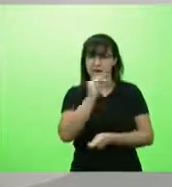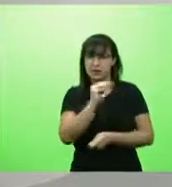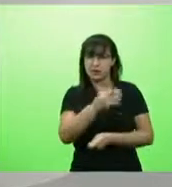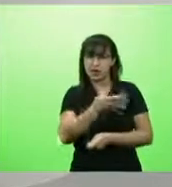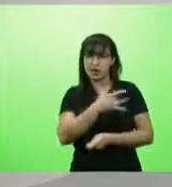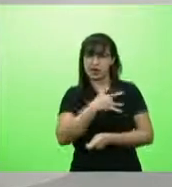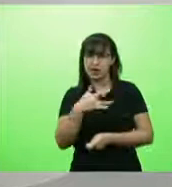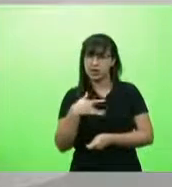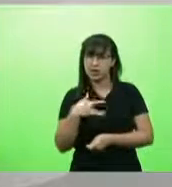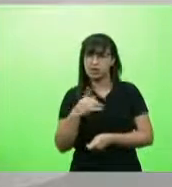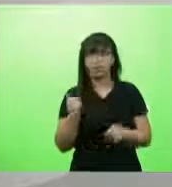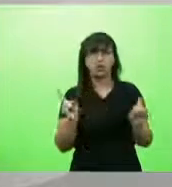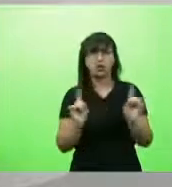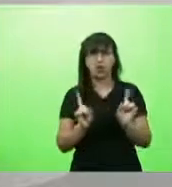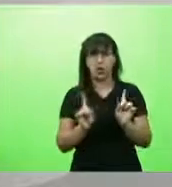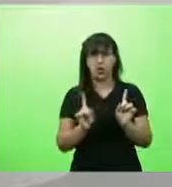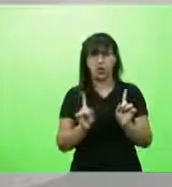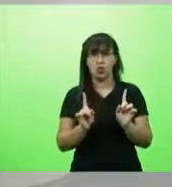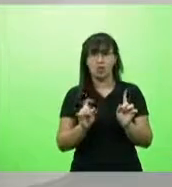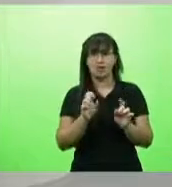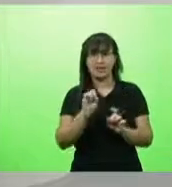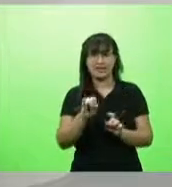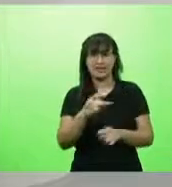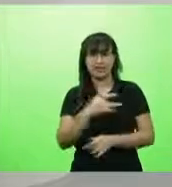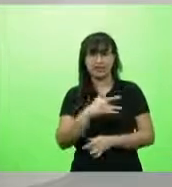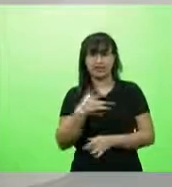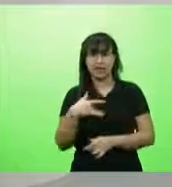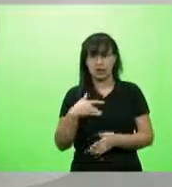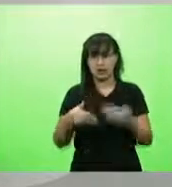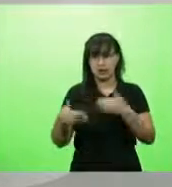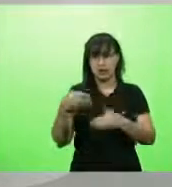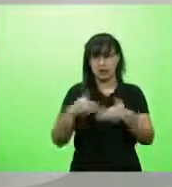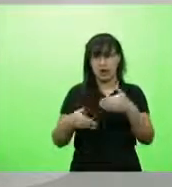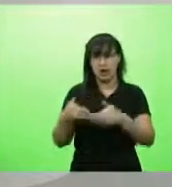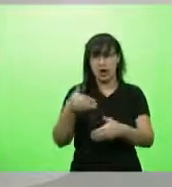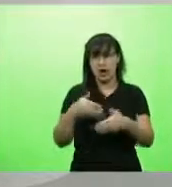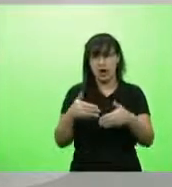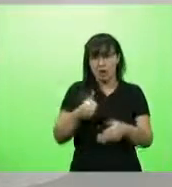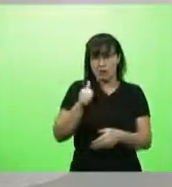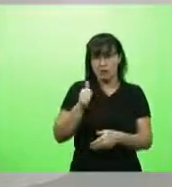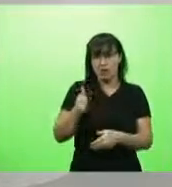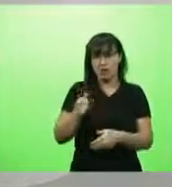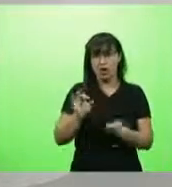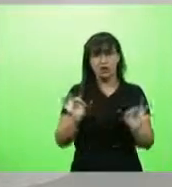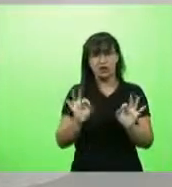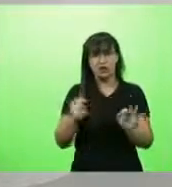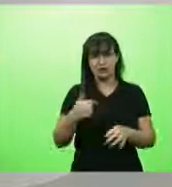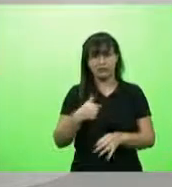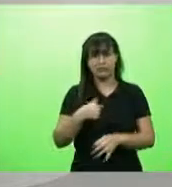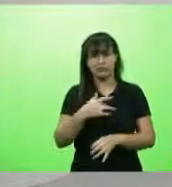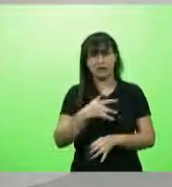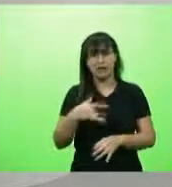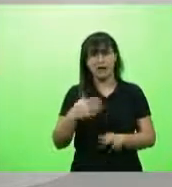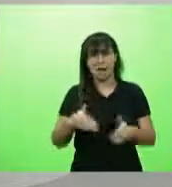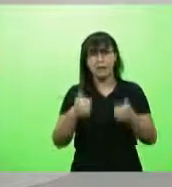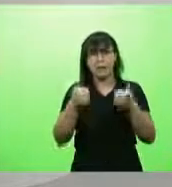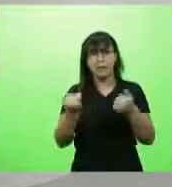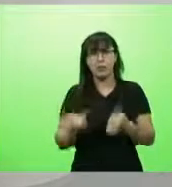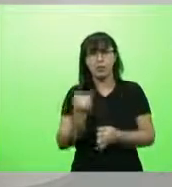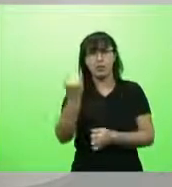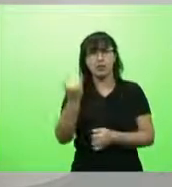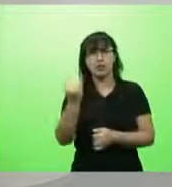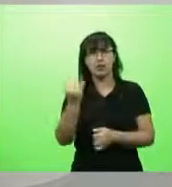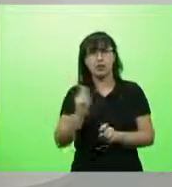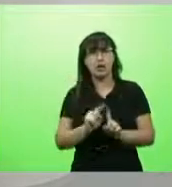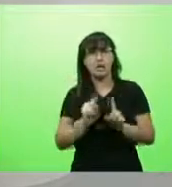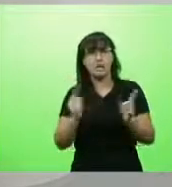vista. Nada substitui a defesa da vida. Ela vem em primeiro lugar. Mas, em nome dela, em nome